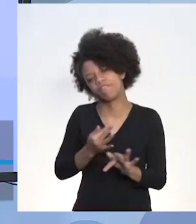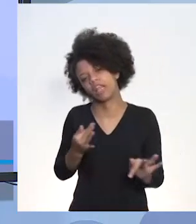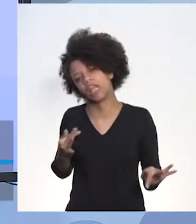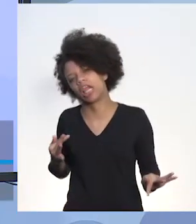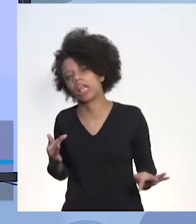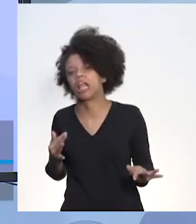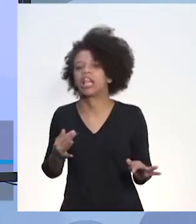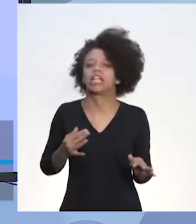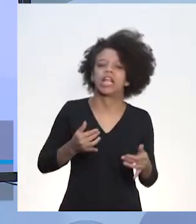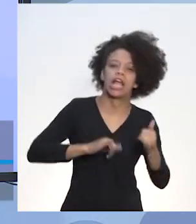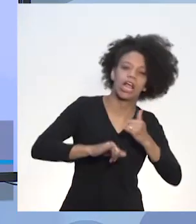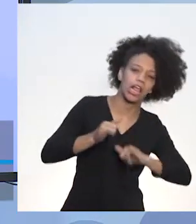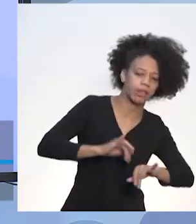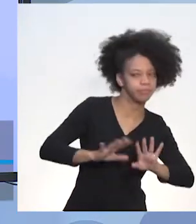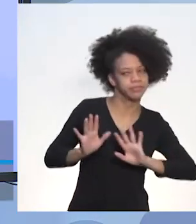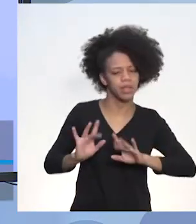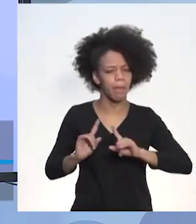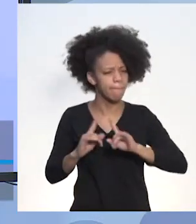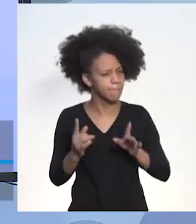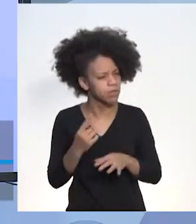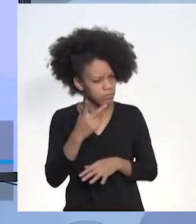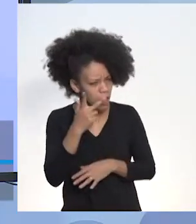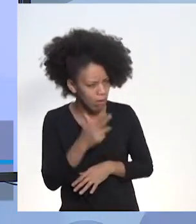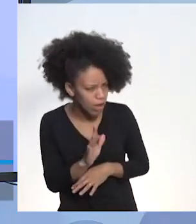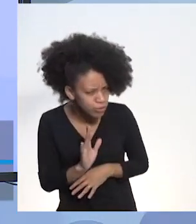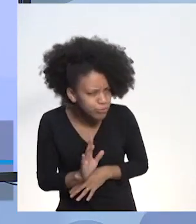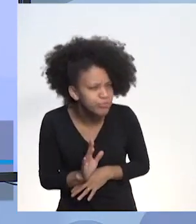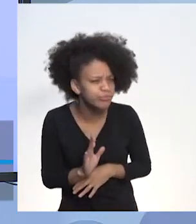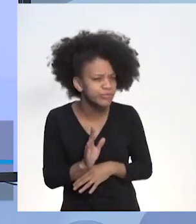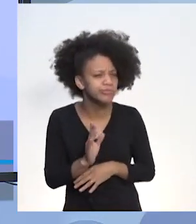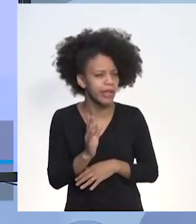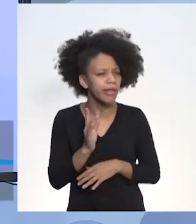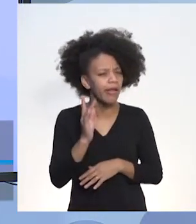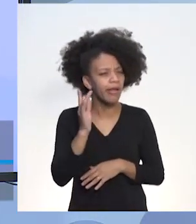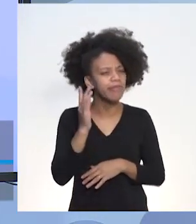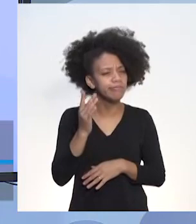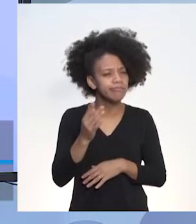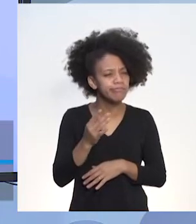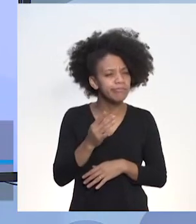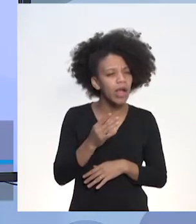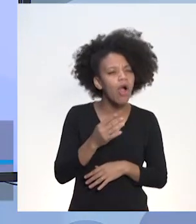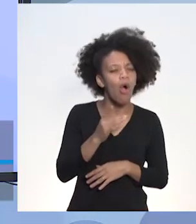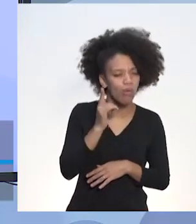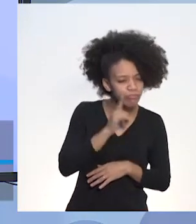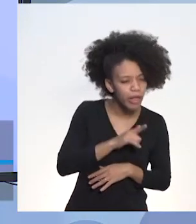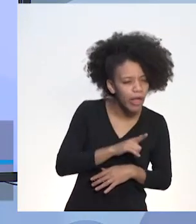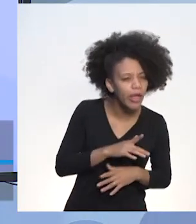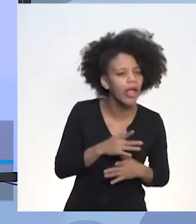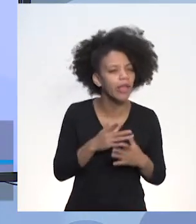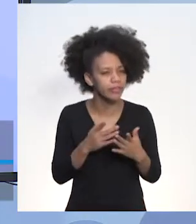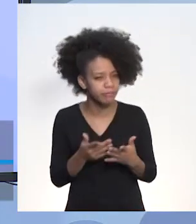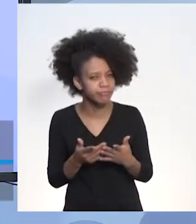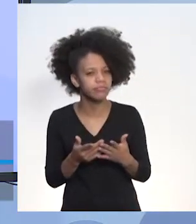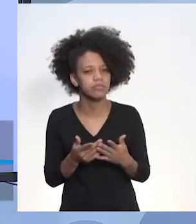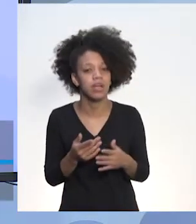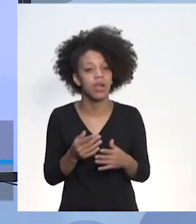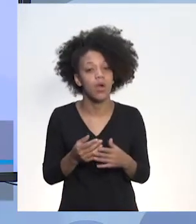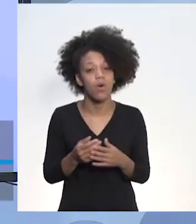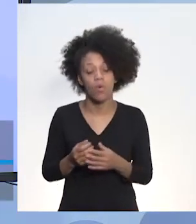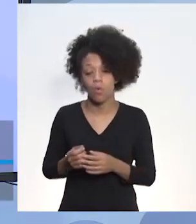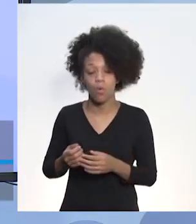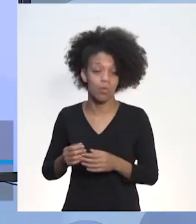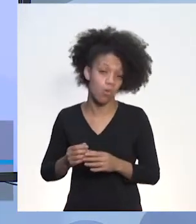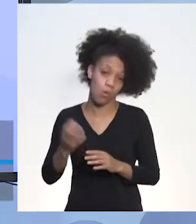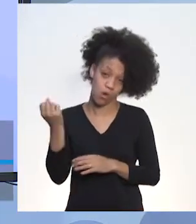lado, mas eu acho que tem como ter uma previsão disso, mas, assim, a princípio... O leite vai subir quando vai